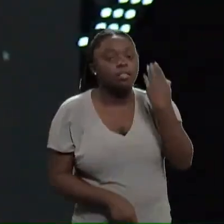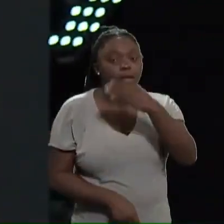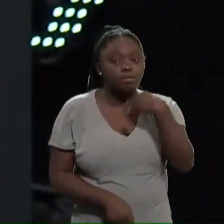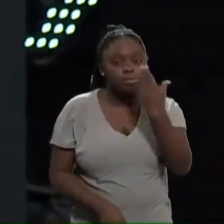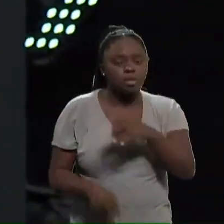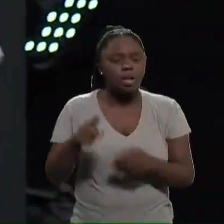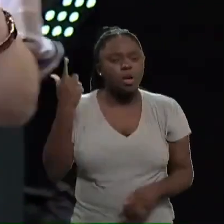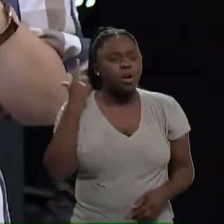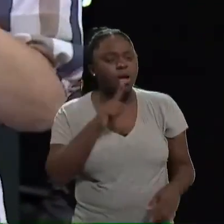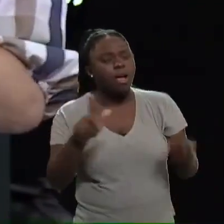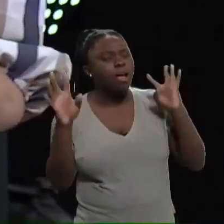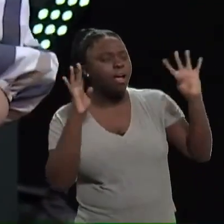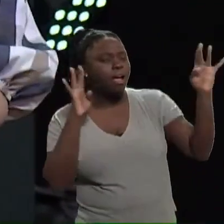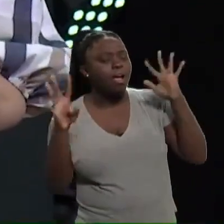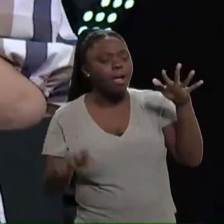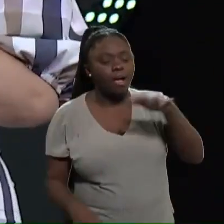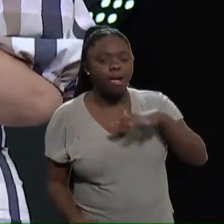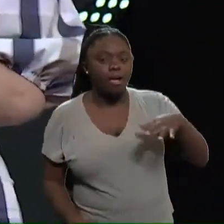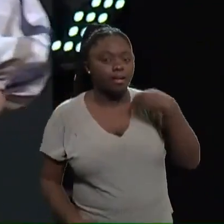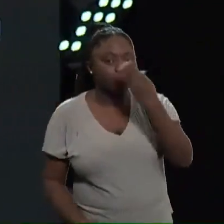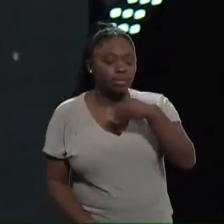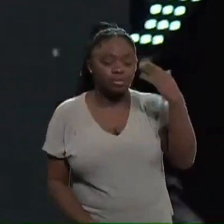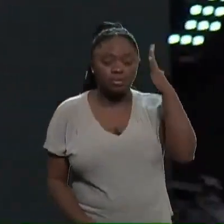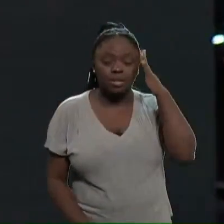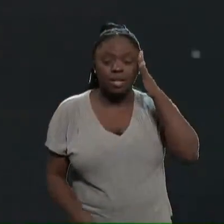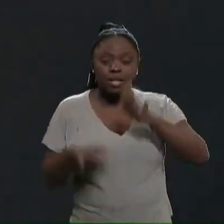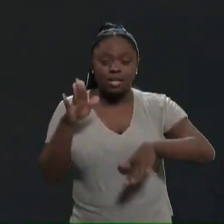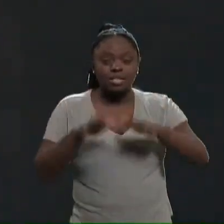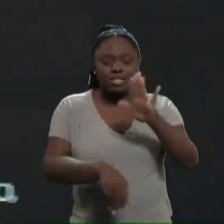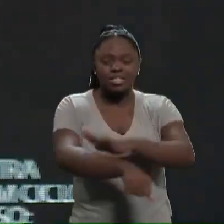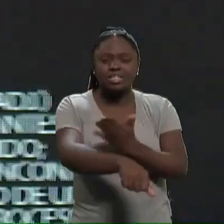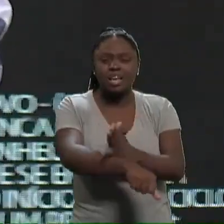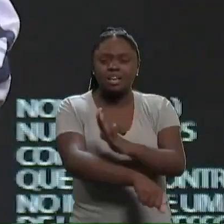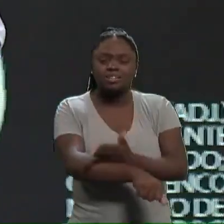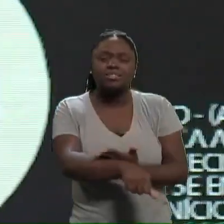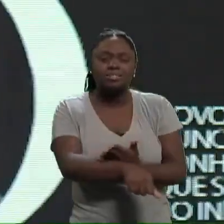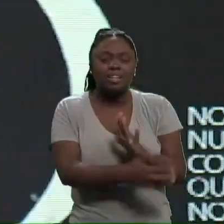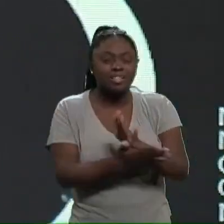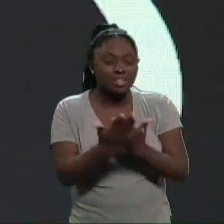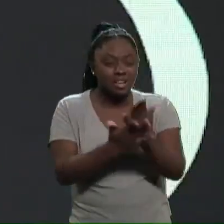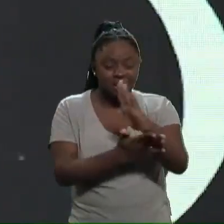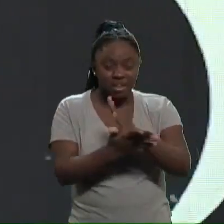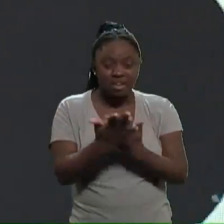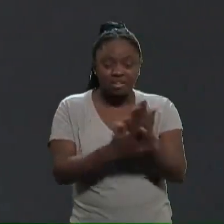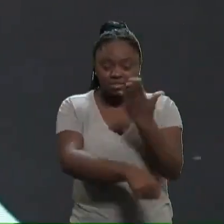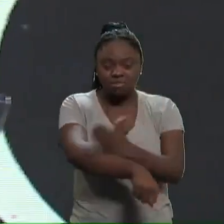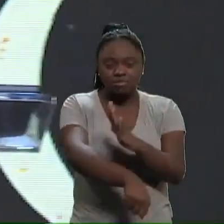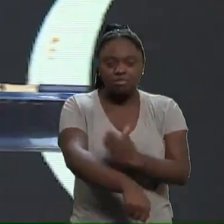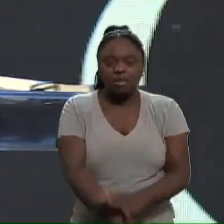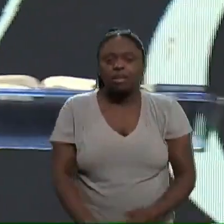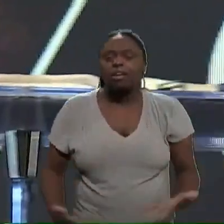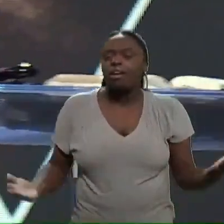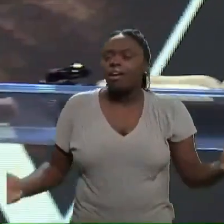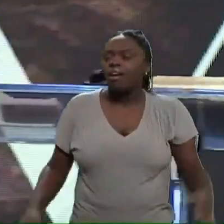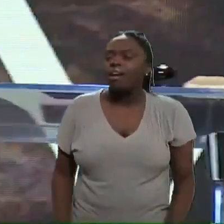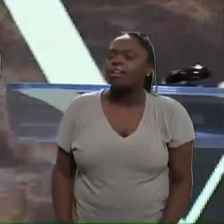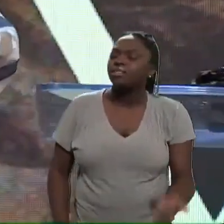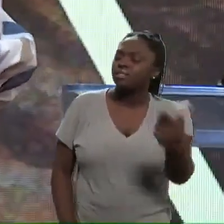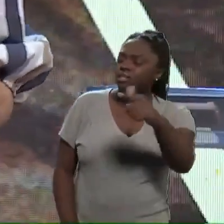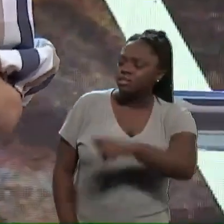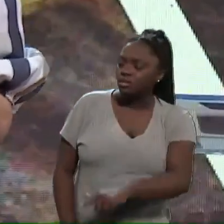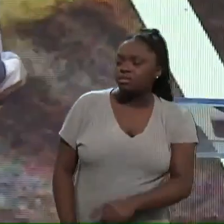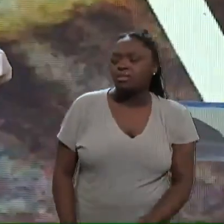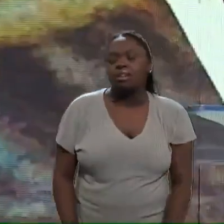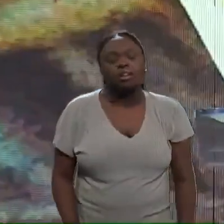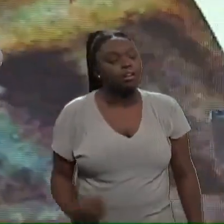Você consegue imaginar quem é da área da música que sabe que tem horas que é chato ir praticar? Ai, vou lá de novo. Quando um pai fala: você vai para aula